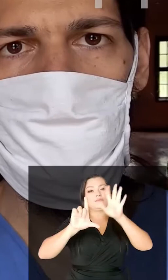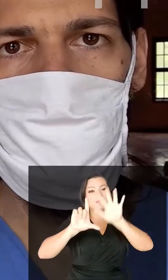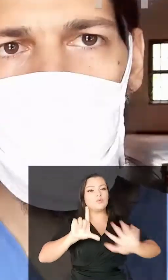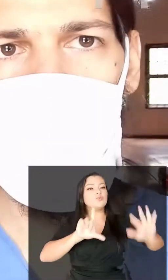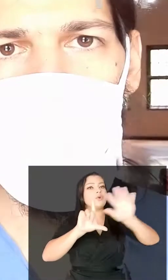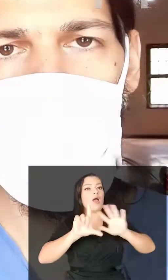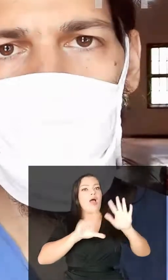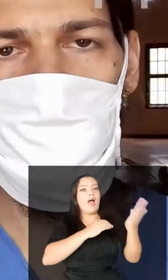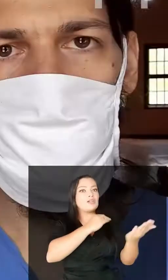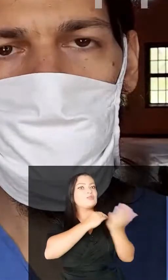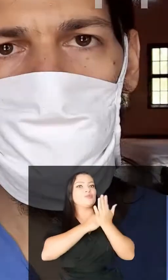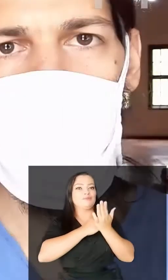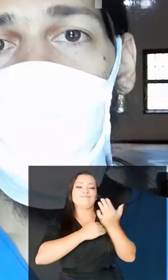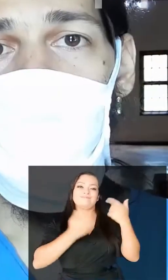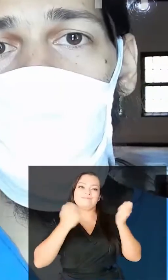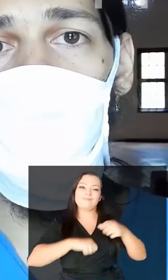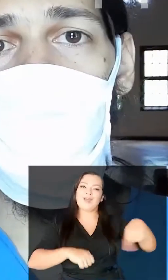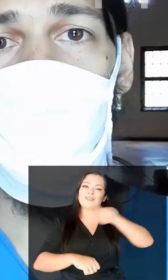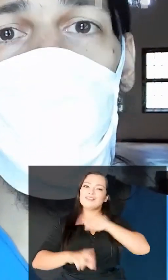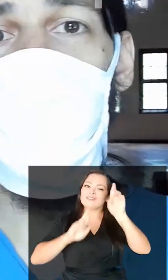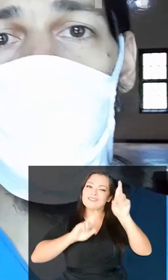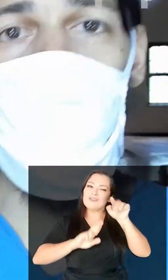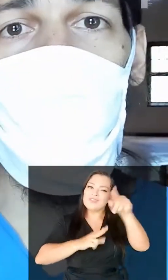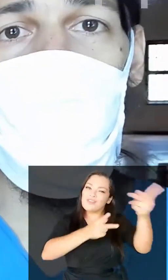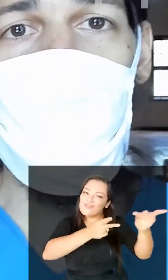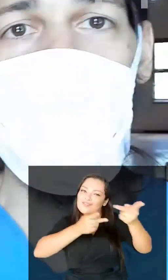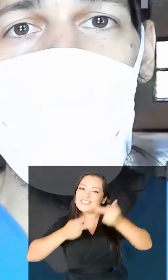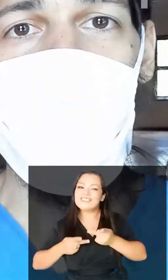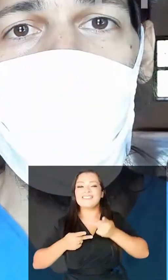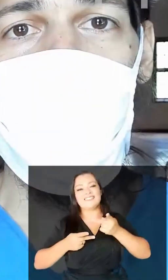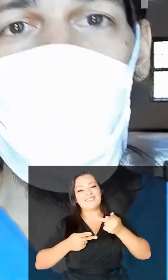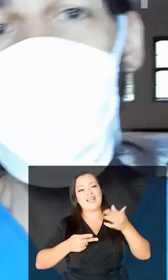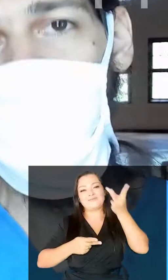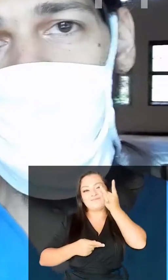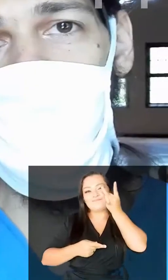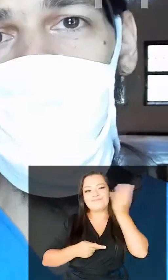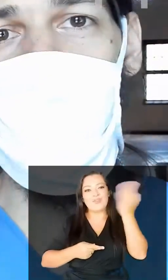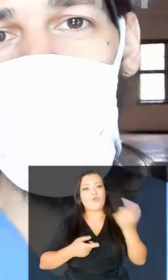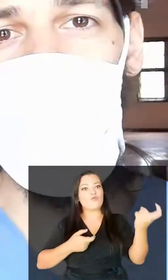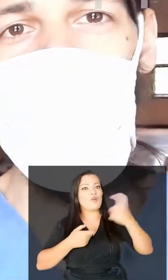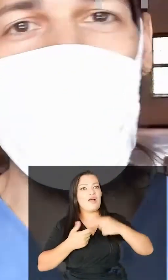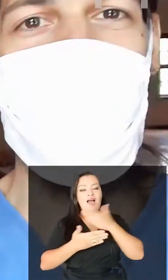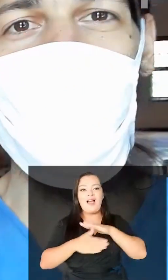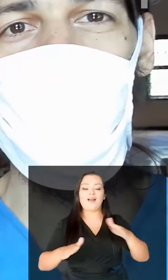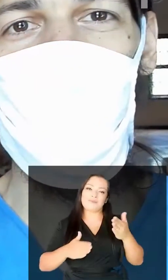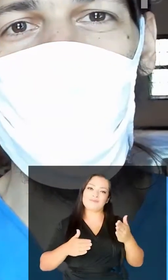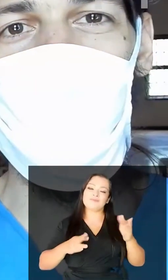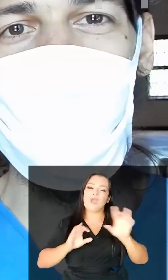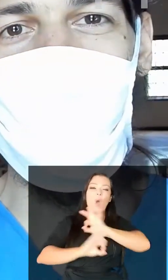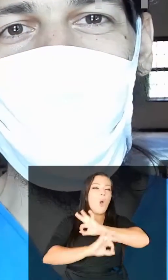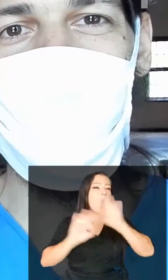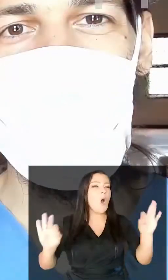geográficas, inclusive. Então, a gente espera vocês aqui, que nos visitem presencialmente, assim que tudo isso passar. Um